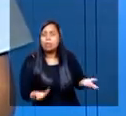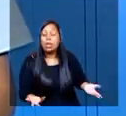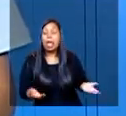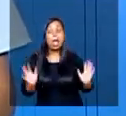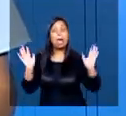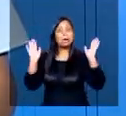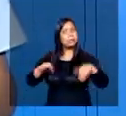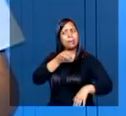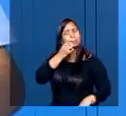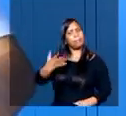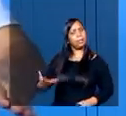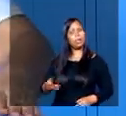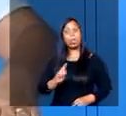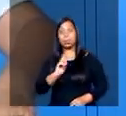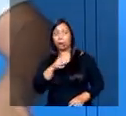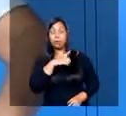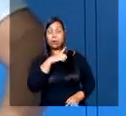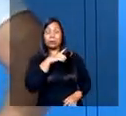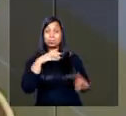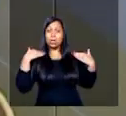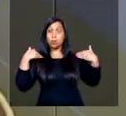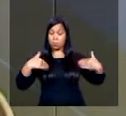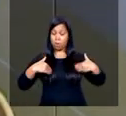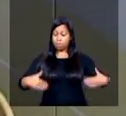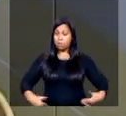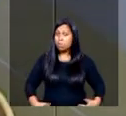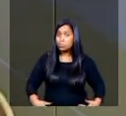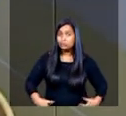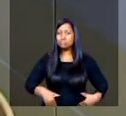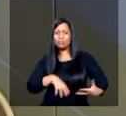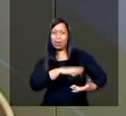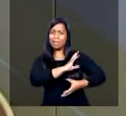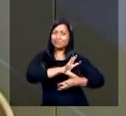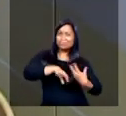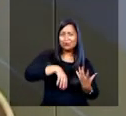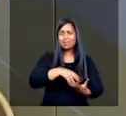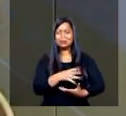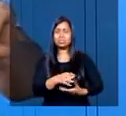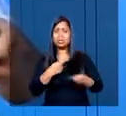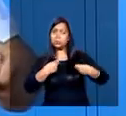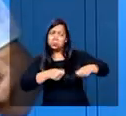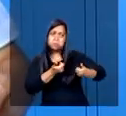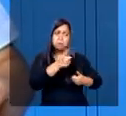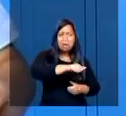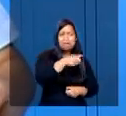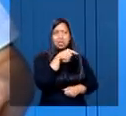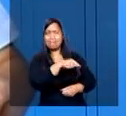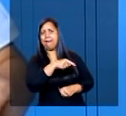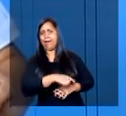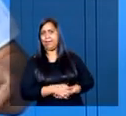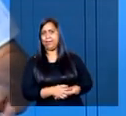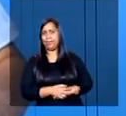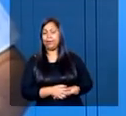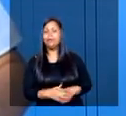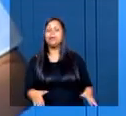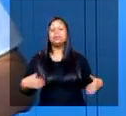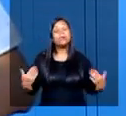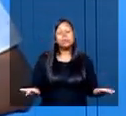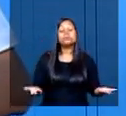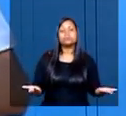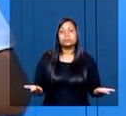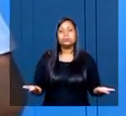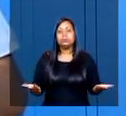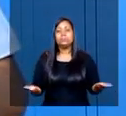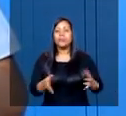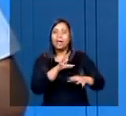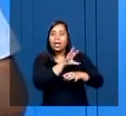porque ela está super bem. Não, ela tem uma postura muito desorganizada. Eu preciso de avaliar essa criança. Então,